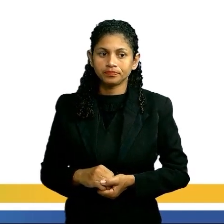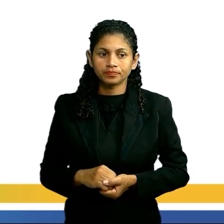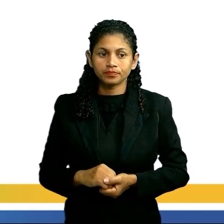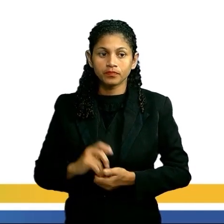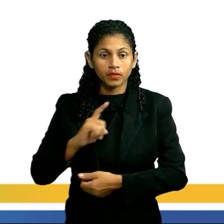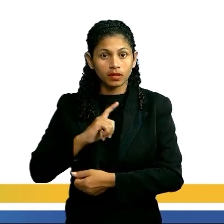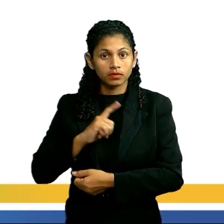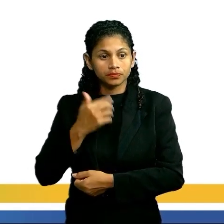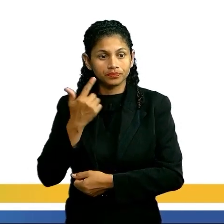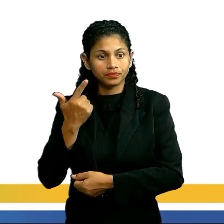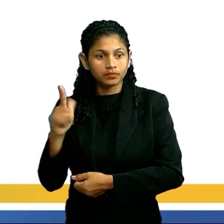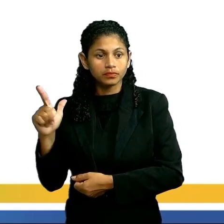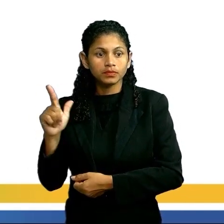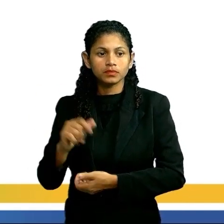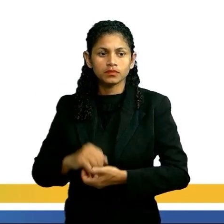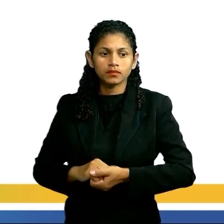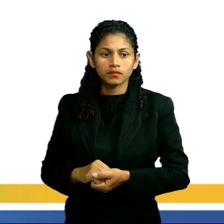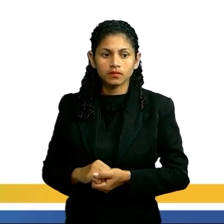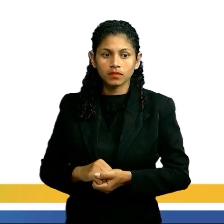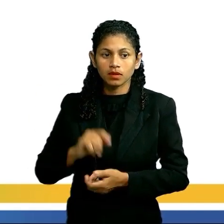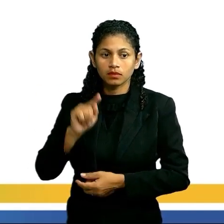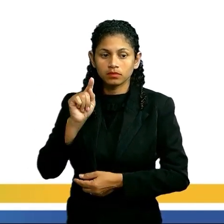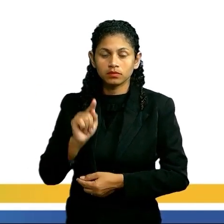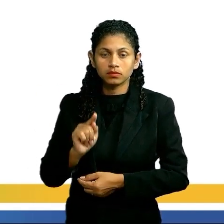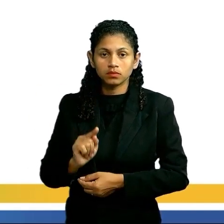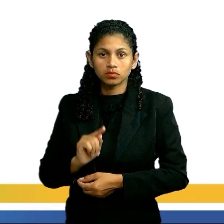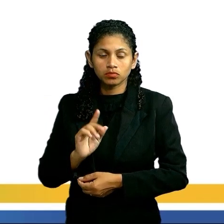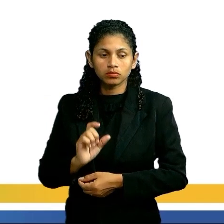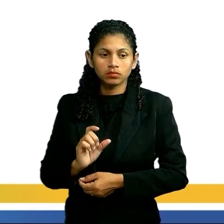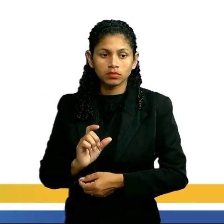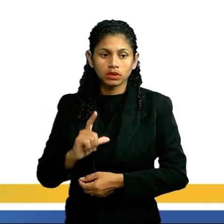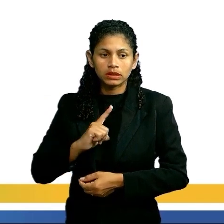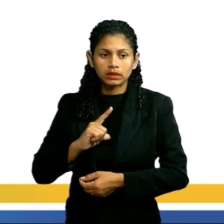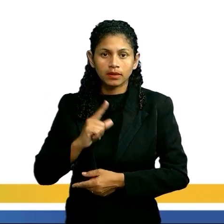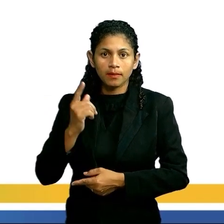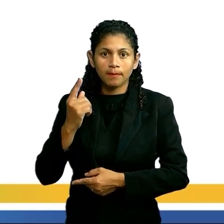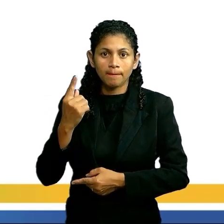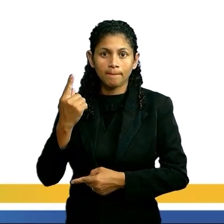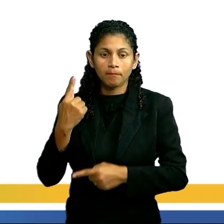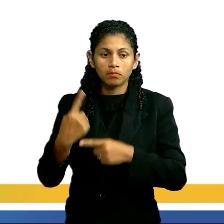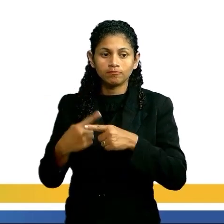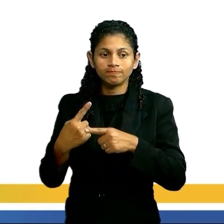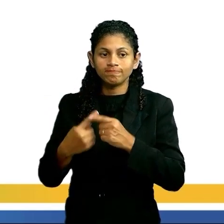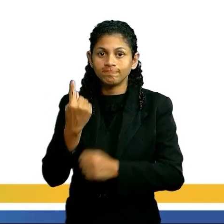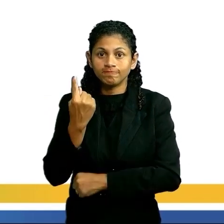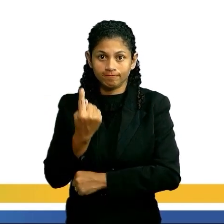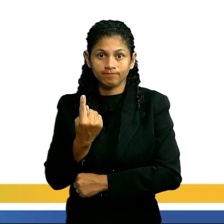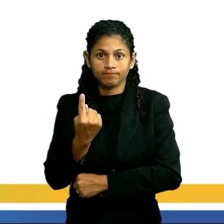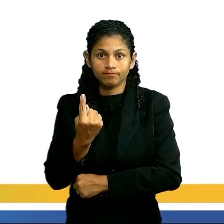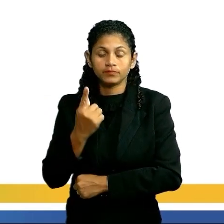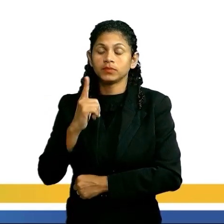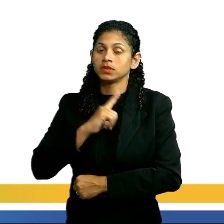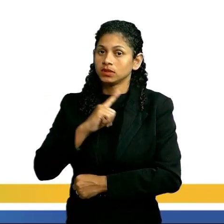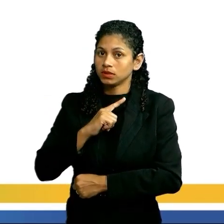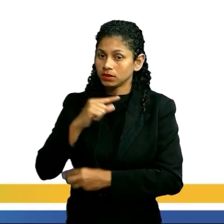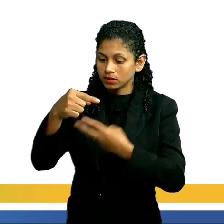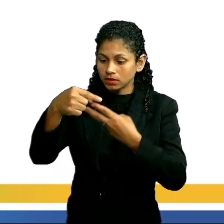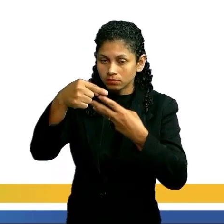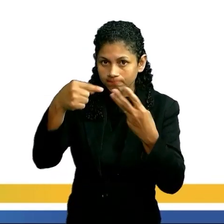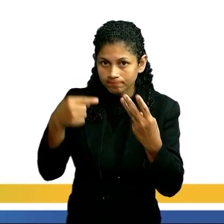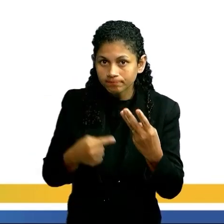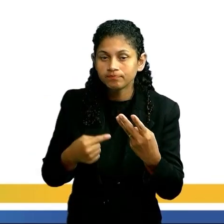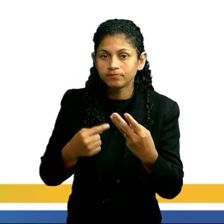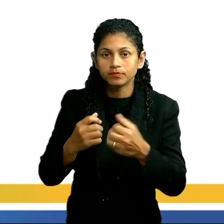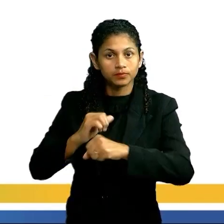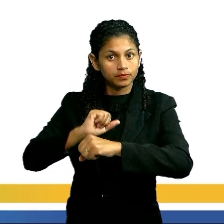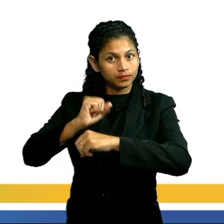lado eu tenho outro. E embaixo, mais um. O que mudou? Ele tem 3 átomos de carbono como